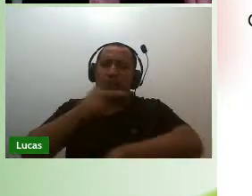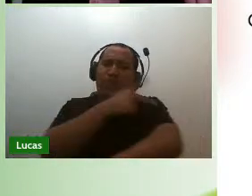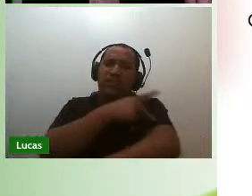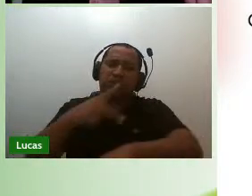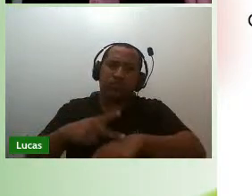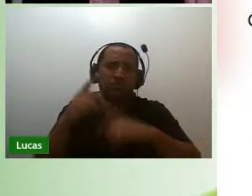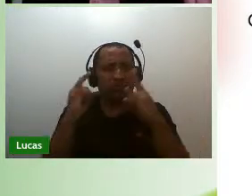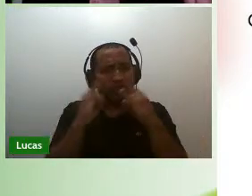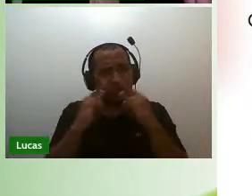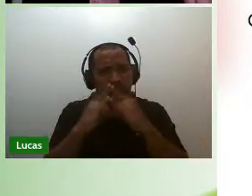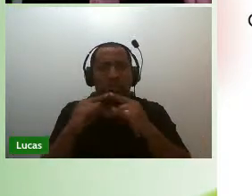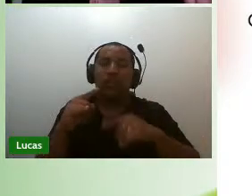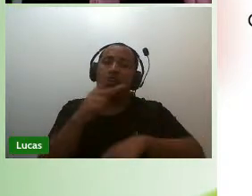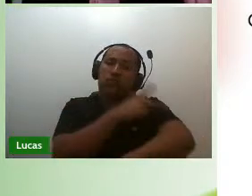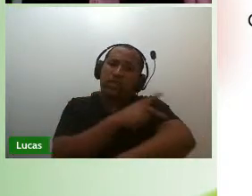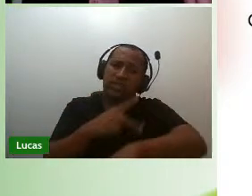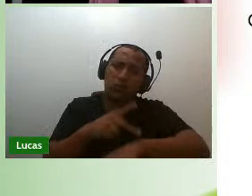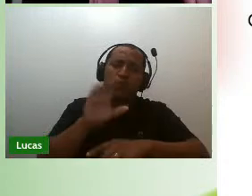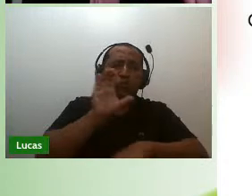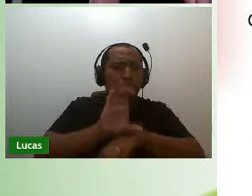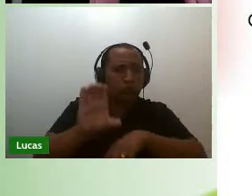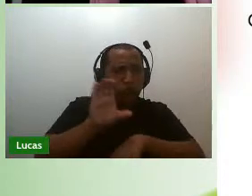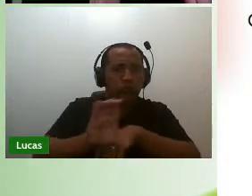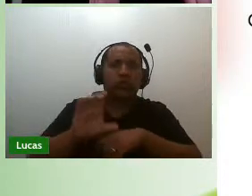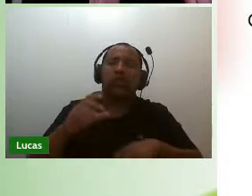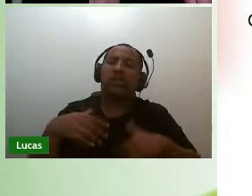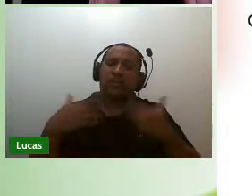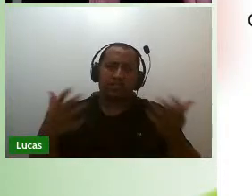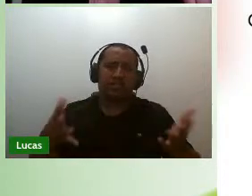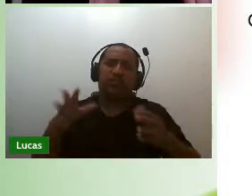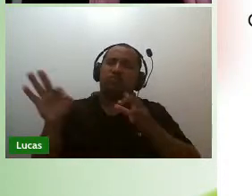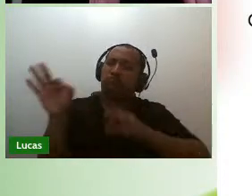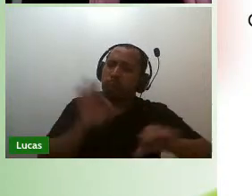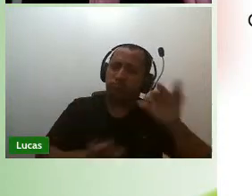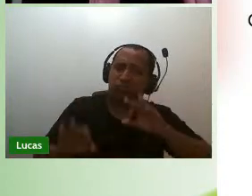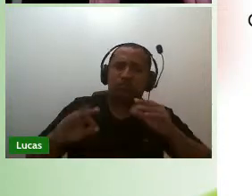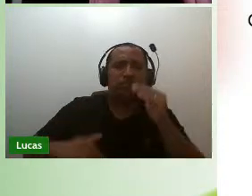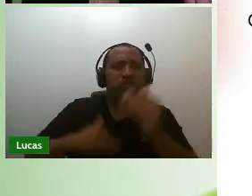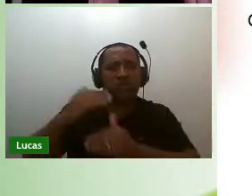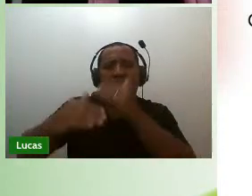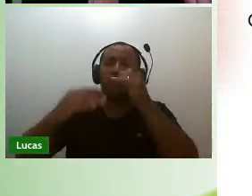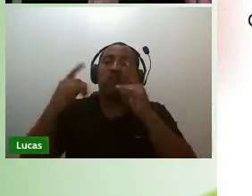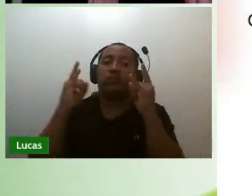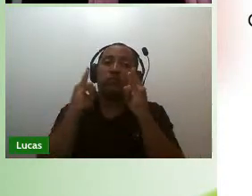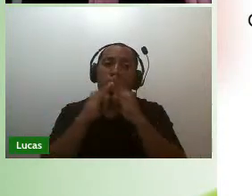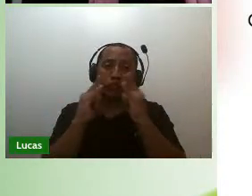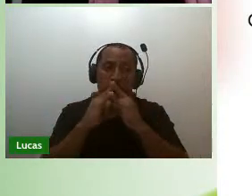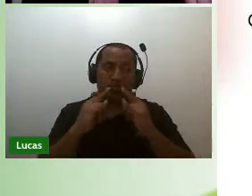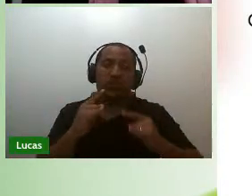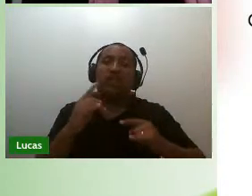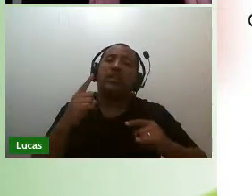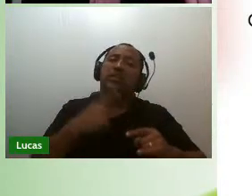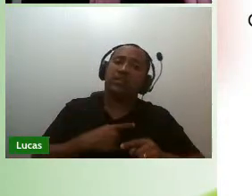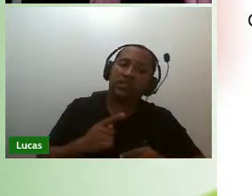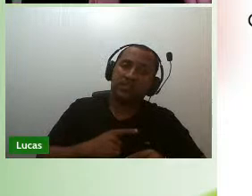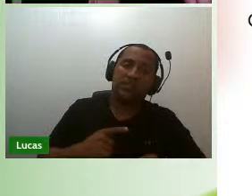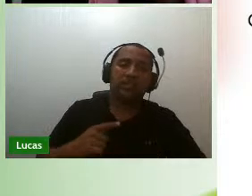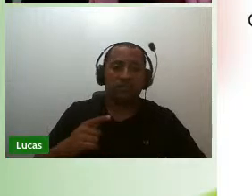ou projetos pedagógicos de curso ou nossos projetos de desenvolvimento institucional que, em alguma